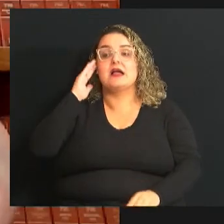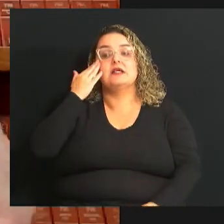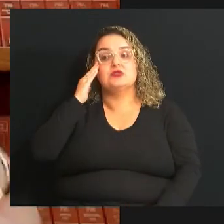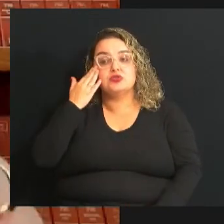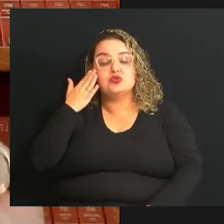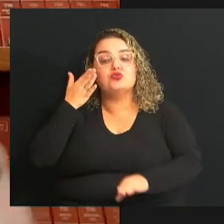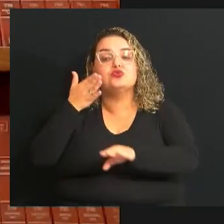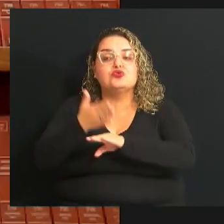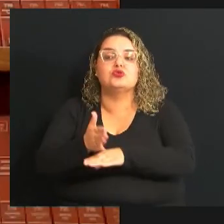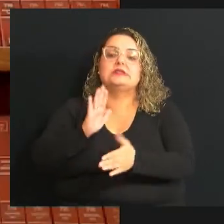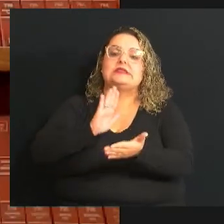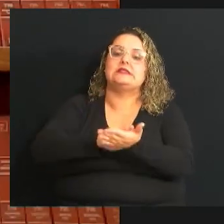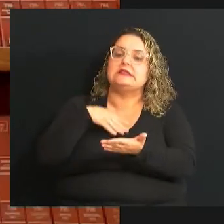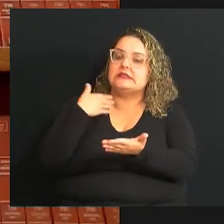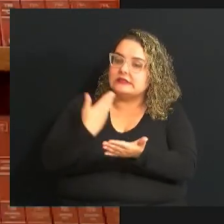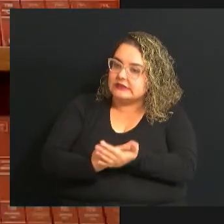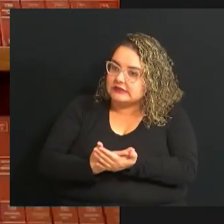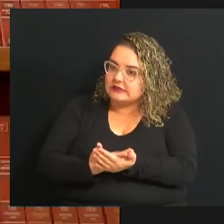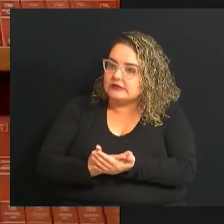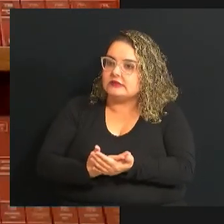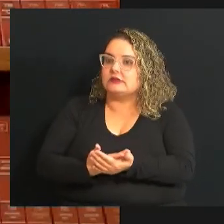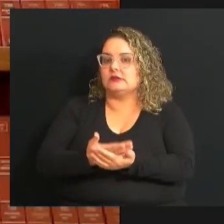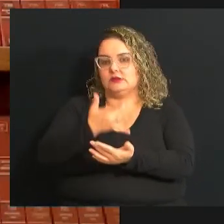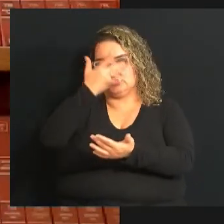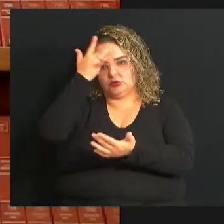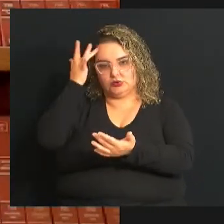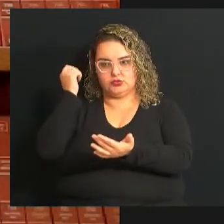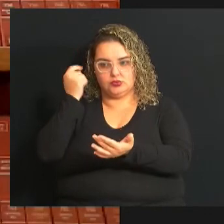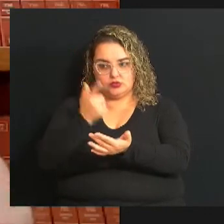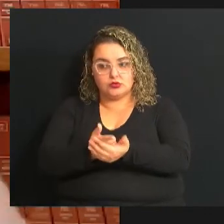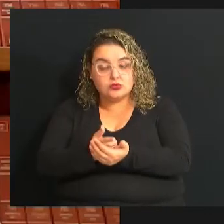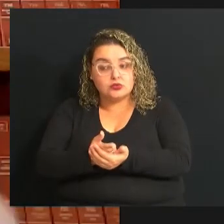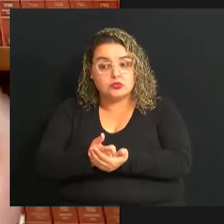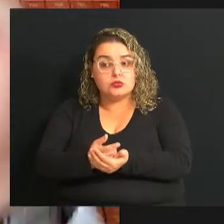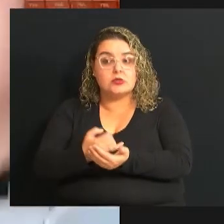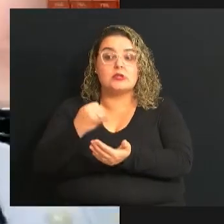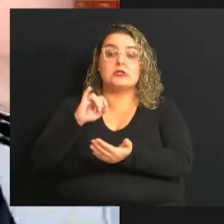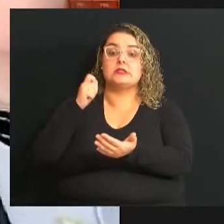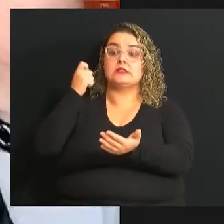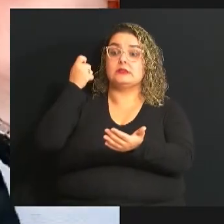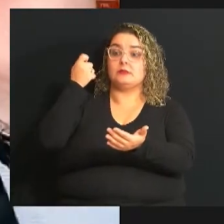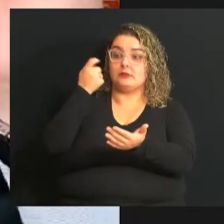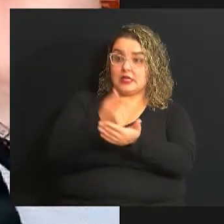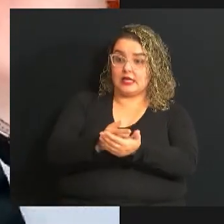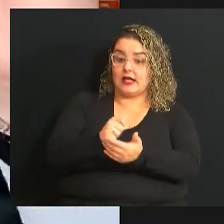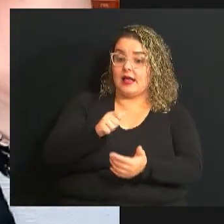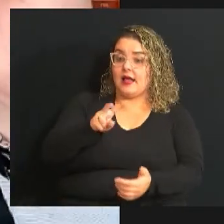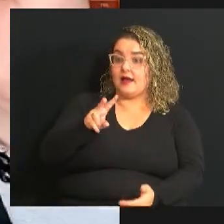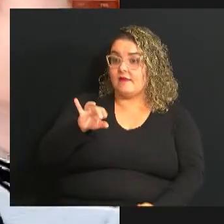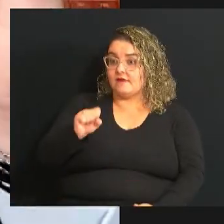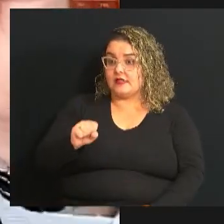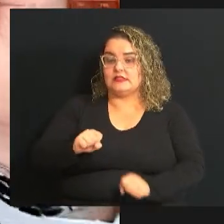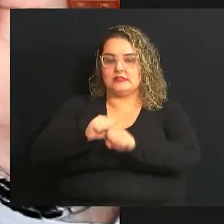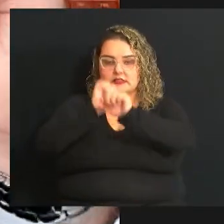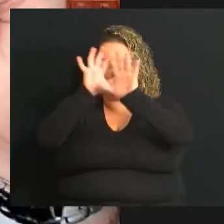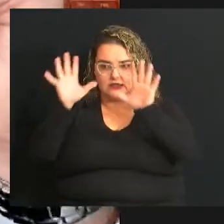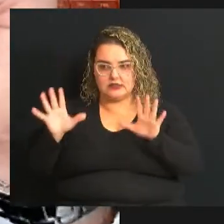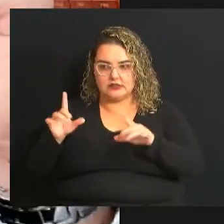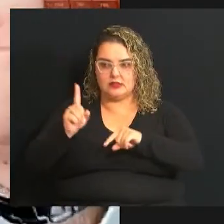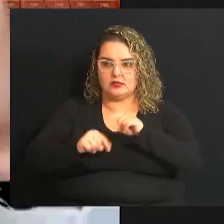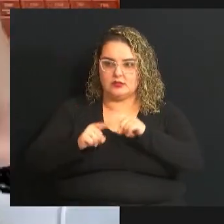aquele PCR que dá um resultado mais confiável, vamos dizer assim, né? E outro dado importante também